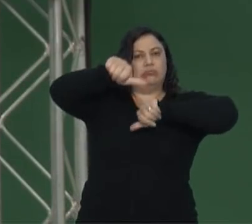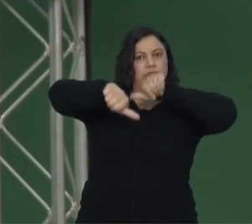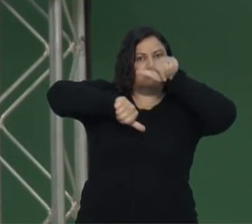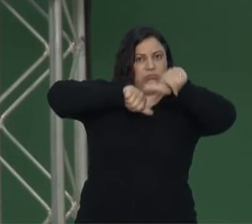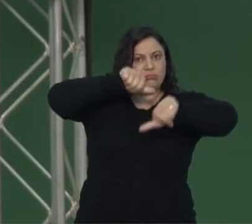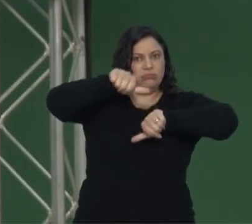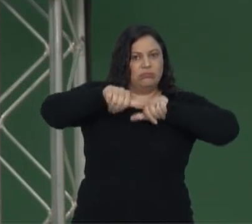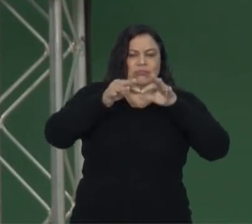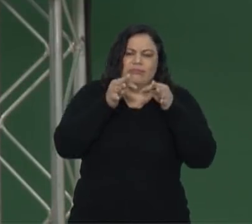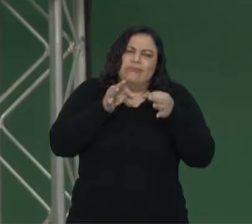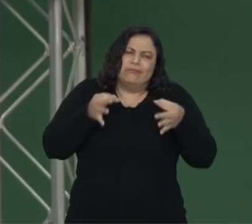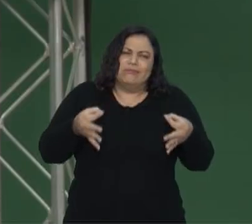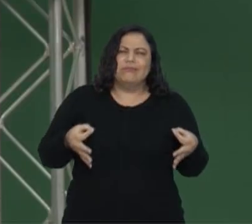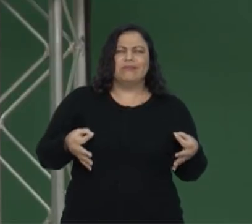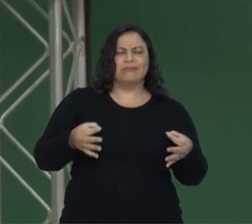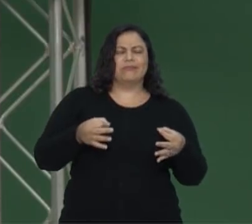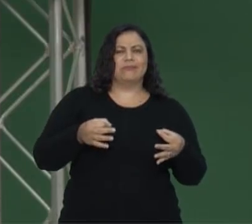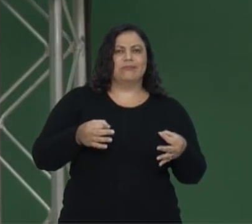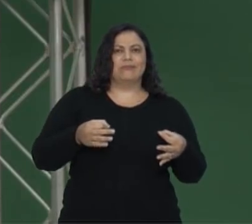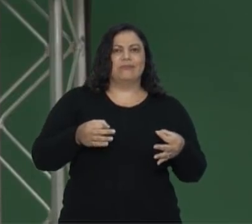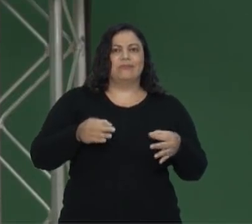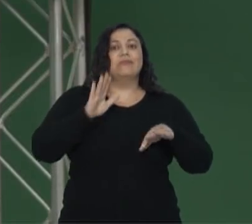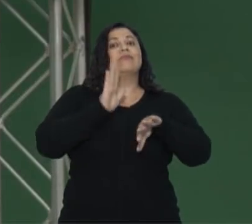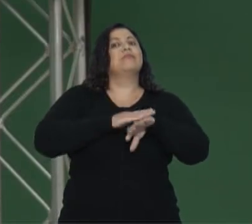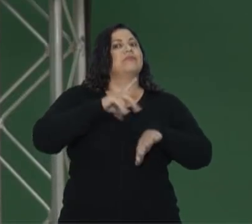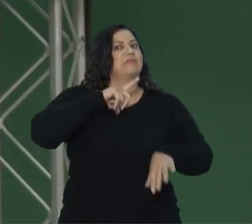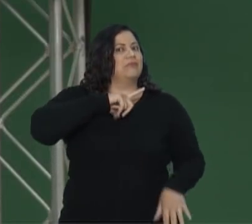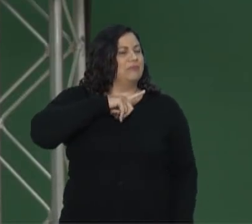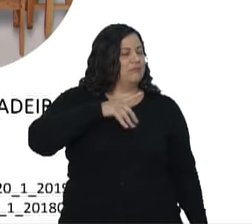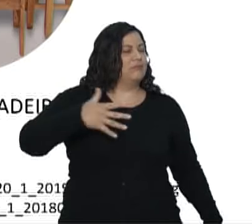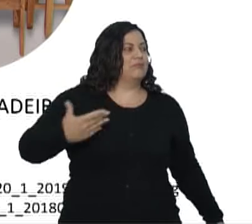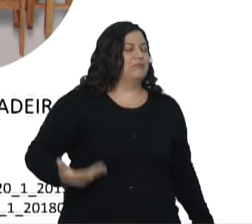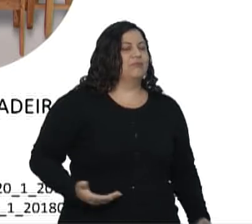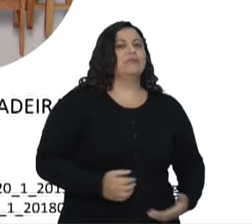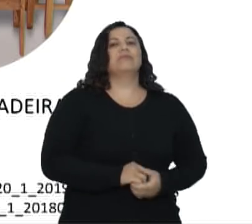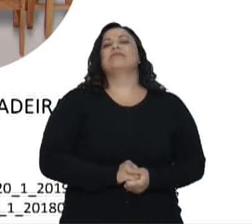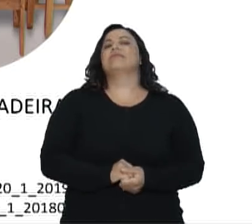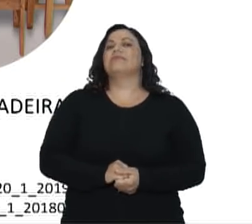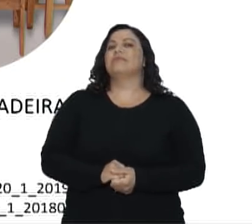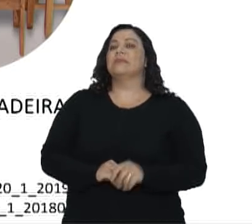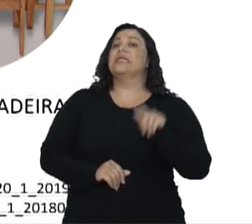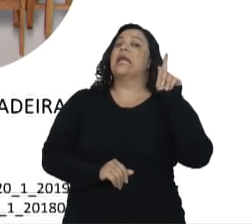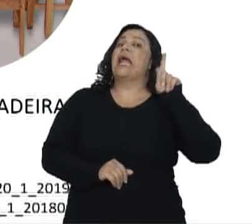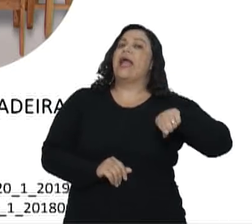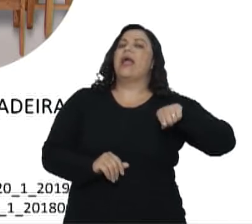modificação, sutil, mas tem uma modificação. Então, é aquele que pode ser